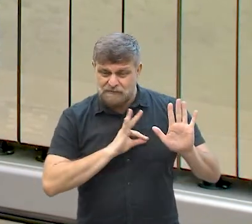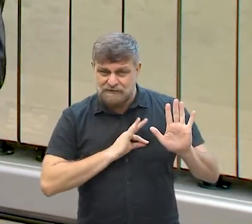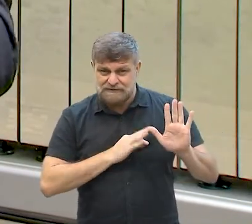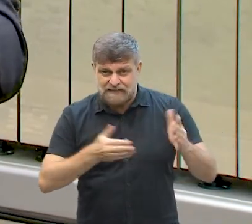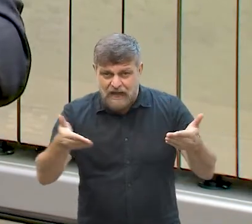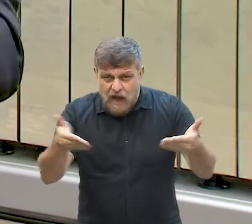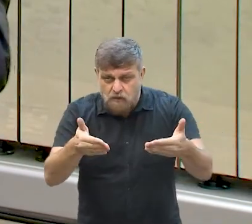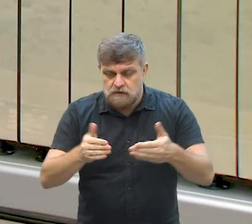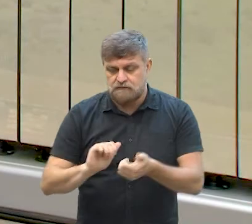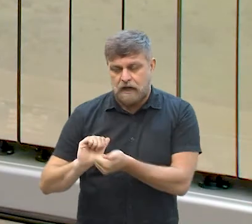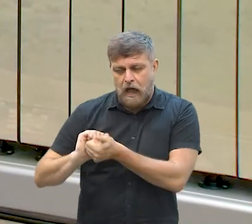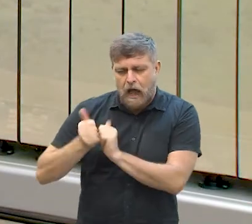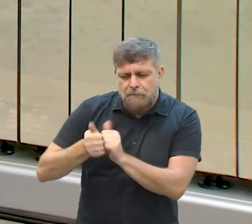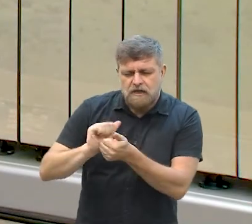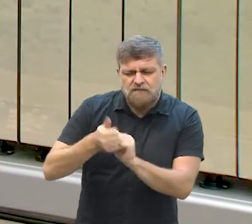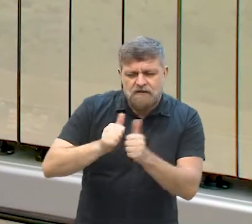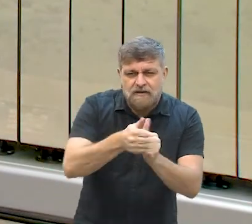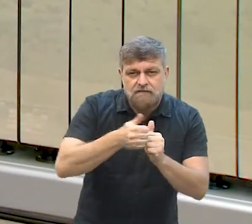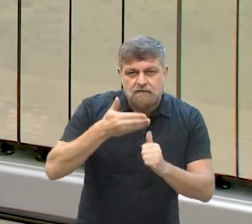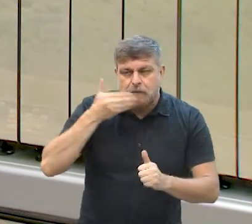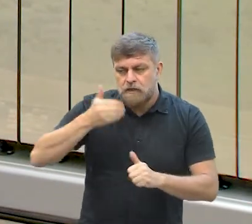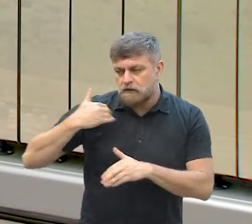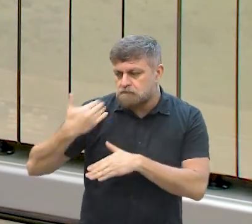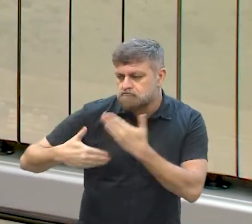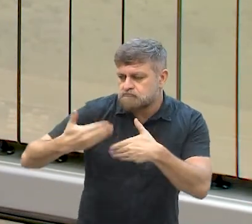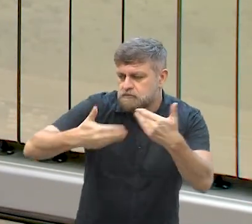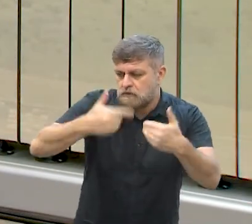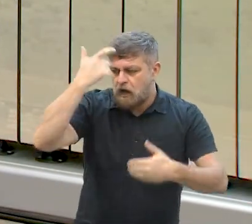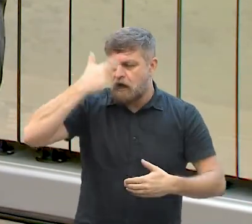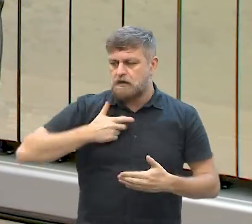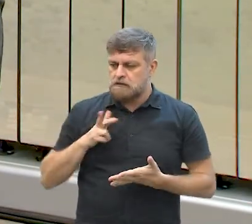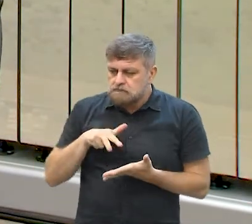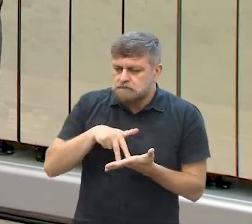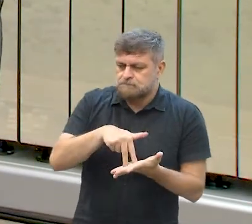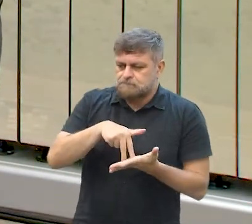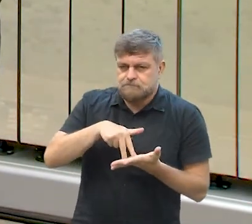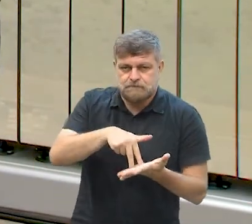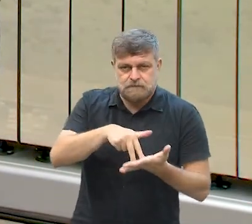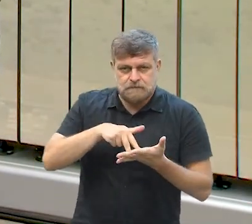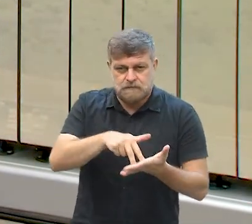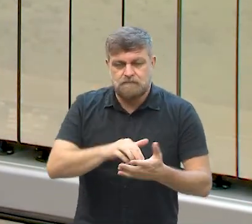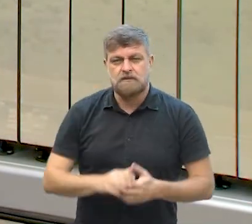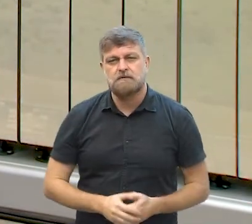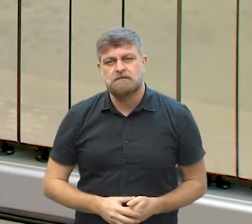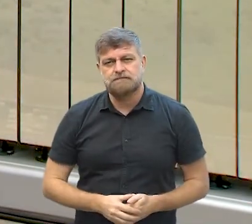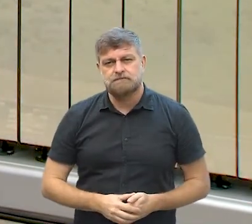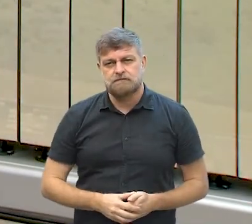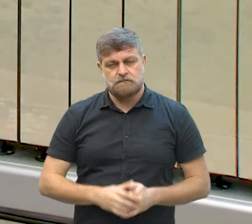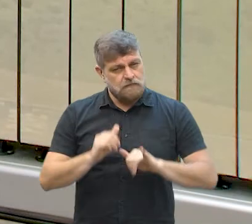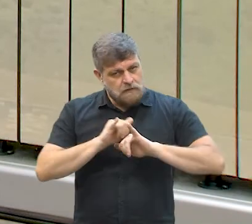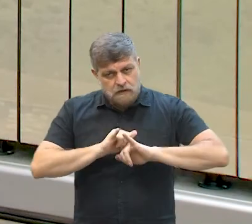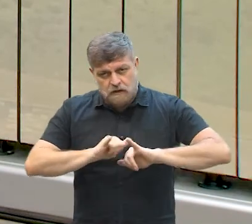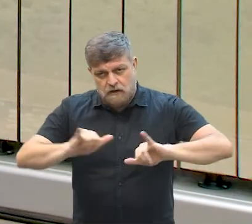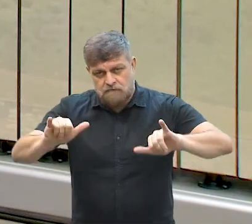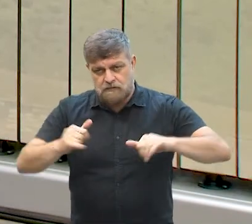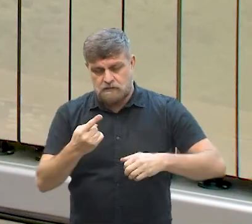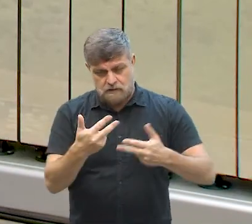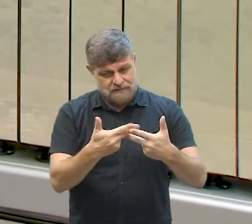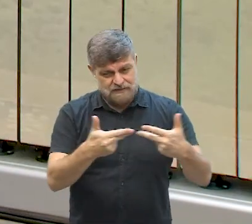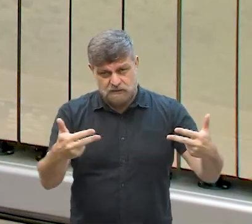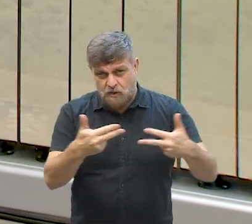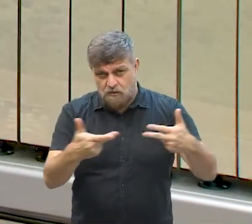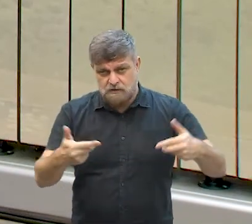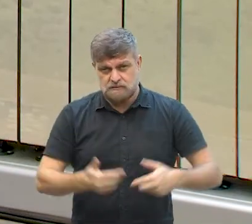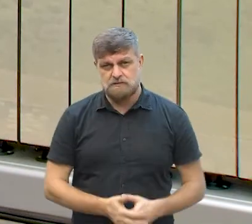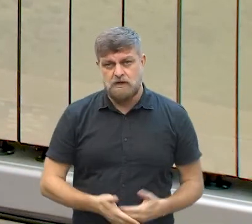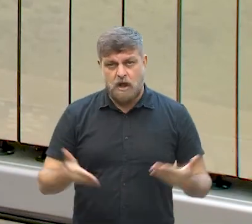temos hoje, ele foi se aperfeiçoando, foi melhorando e eu participei disso. Participei de toda essa mudança. Então, isso eu falo para você que